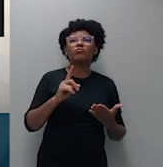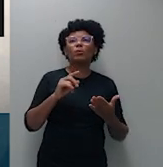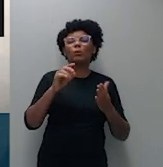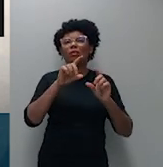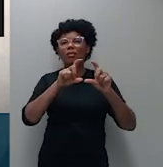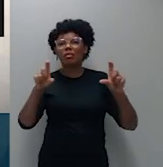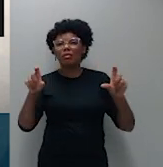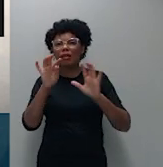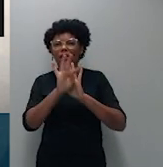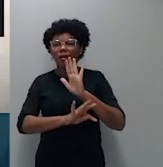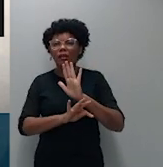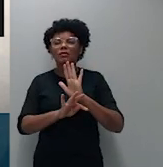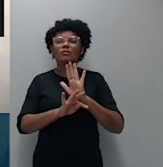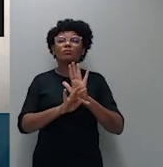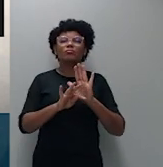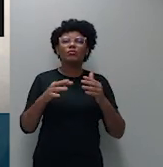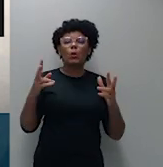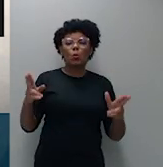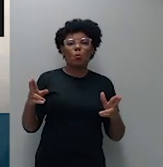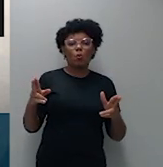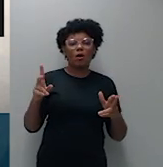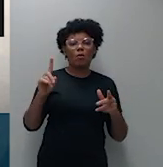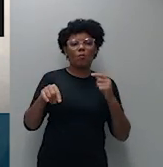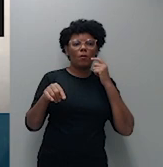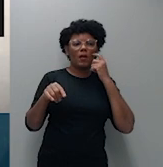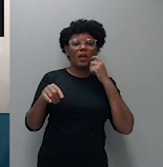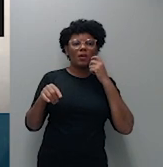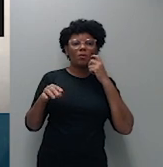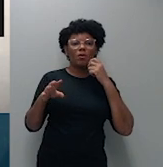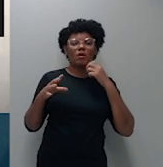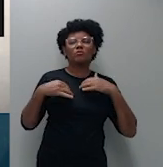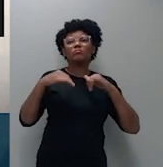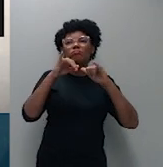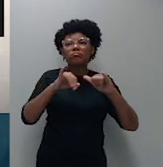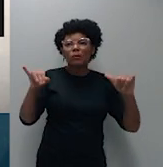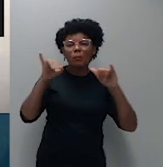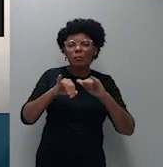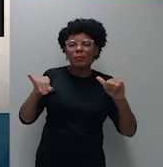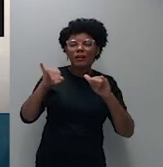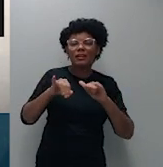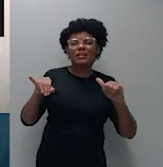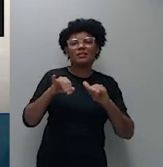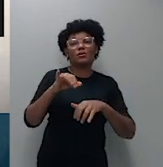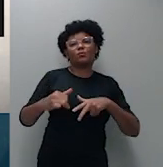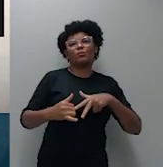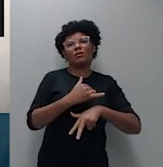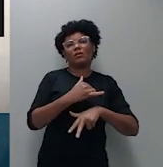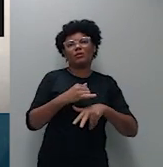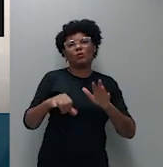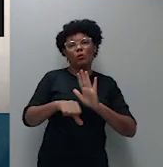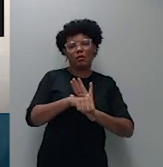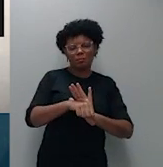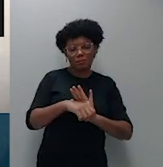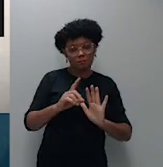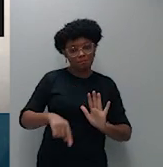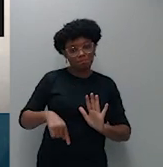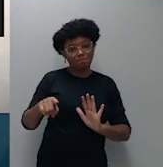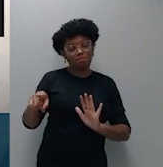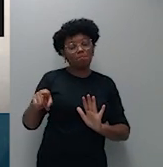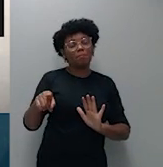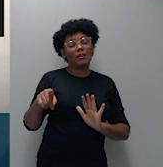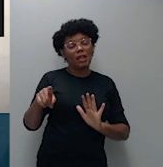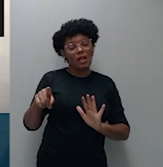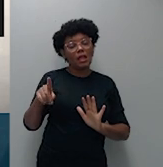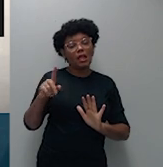tipo significa evitar a propagação do crime e portanto é diante